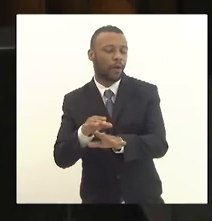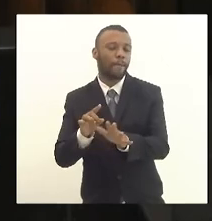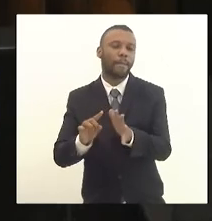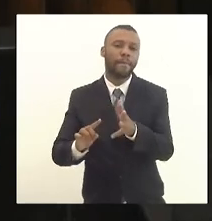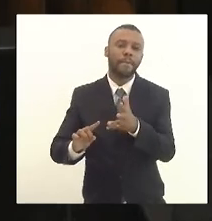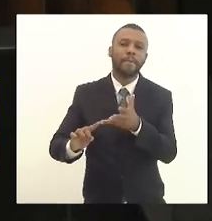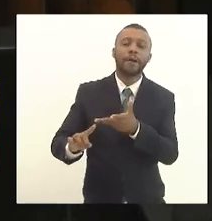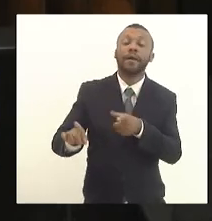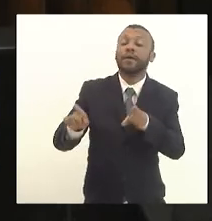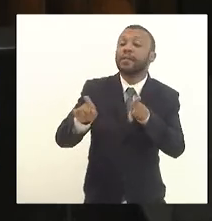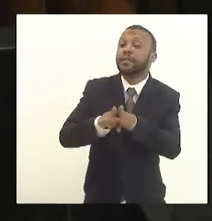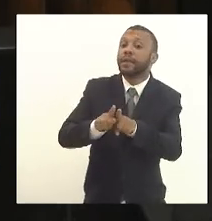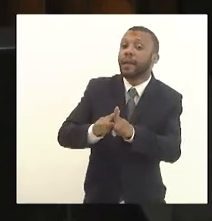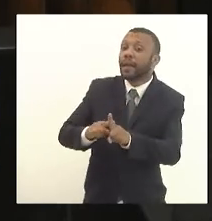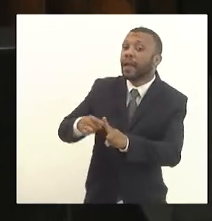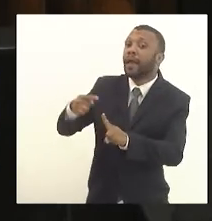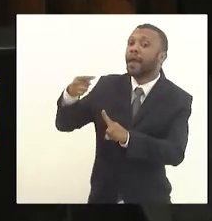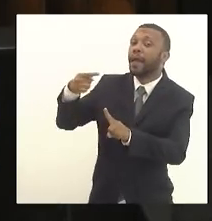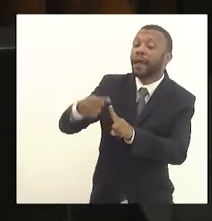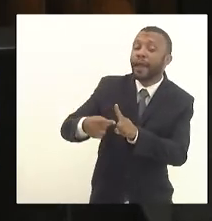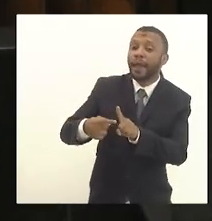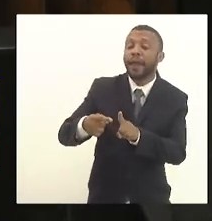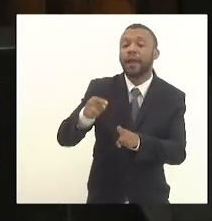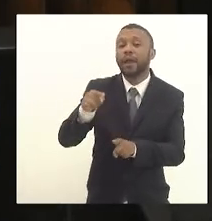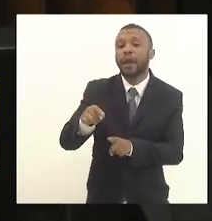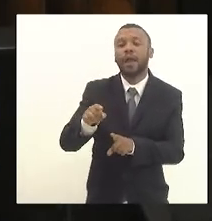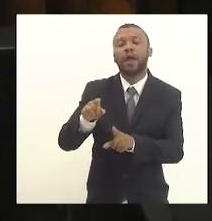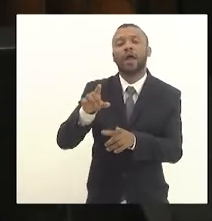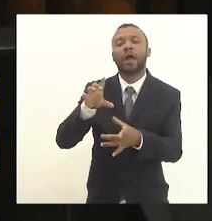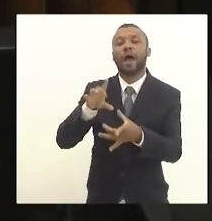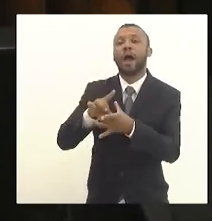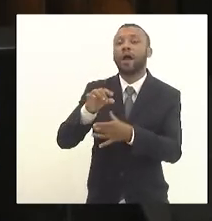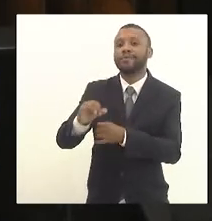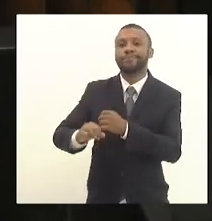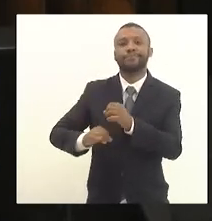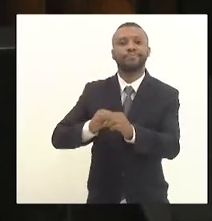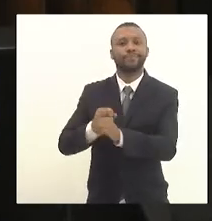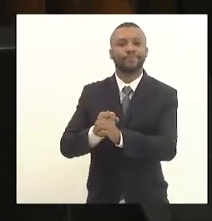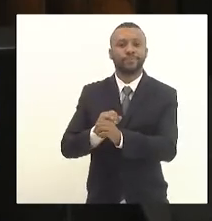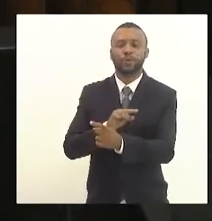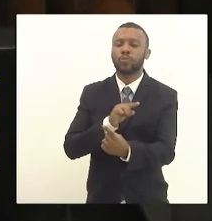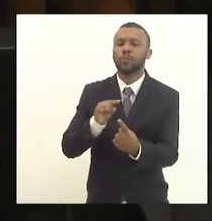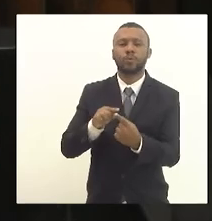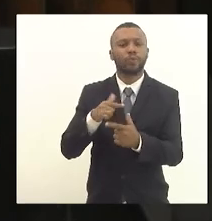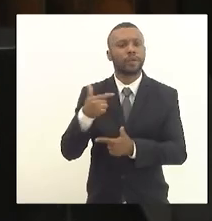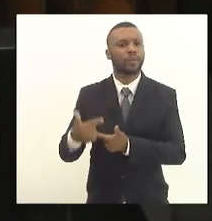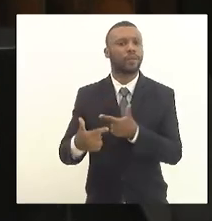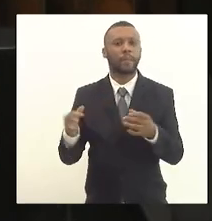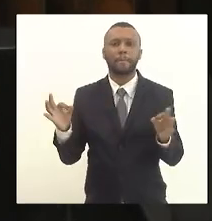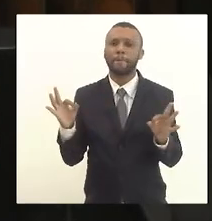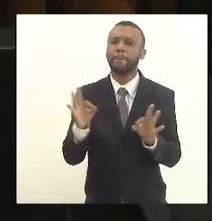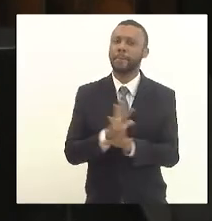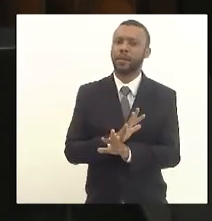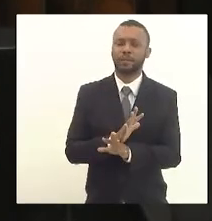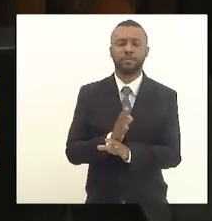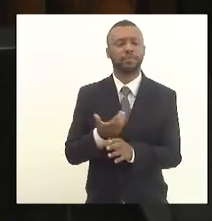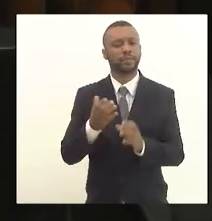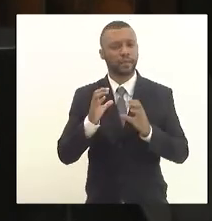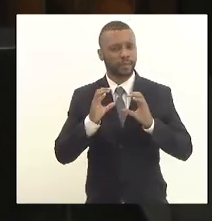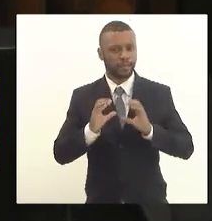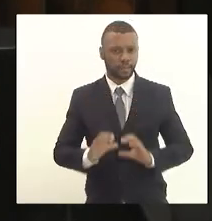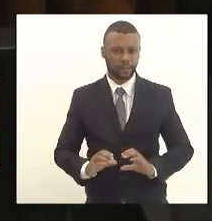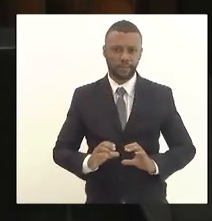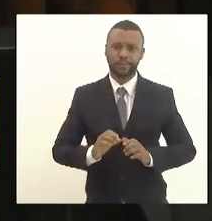a conectividade para exercício pleno da cidadania. E por que que a gente